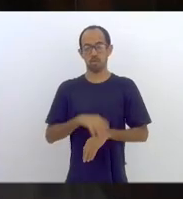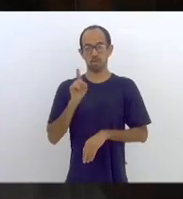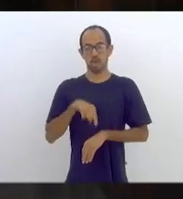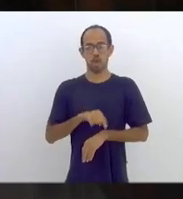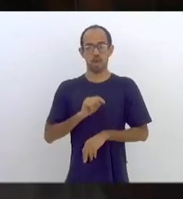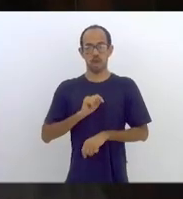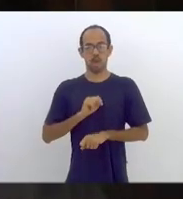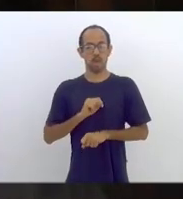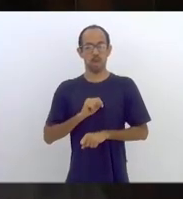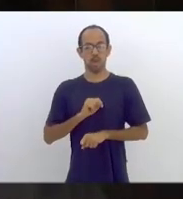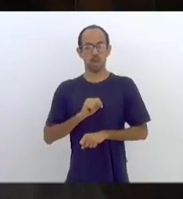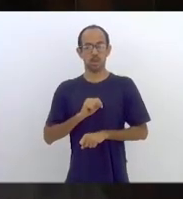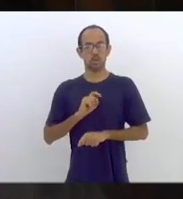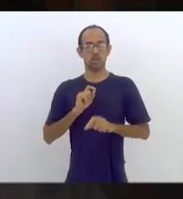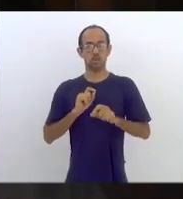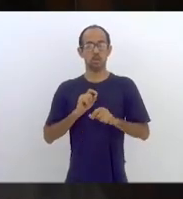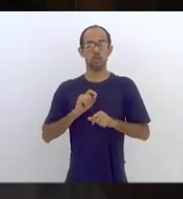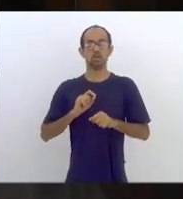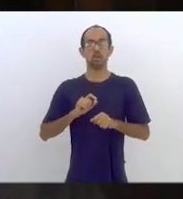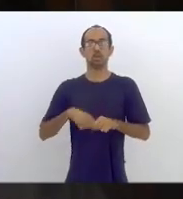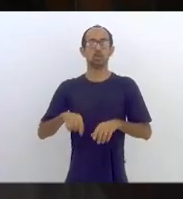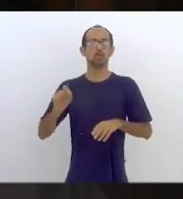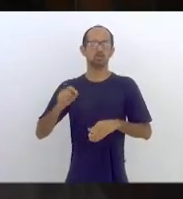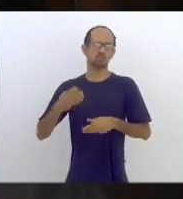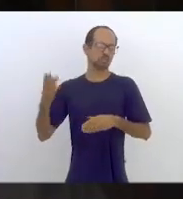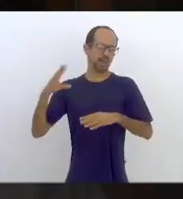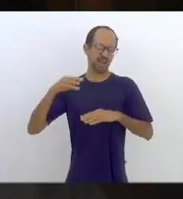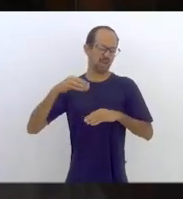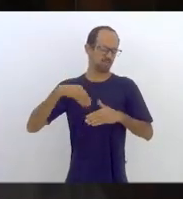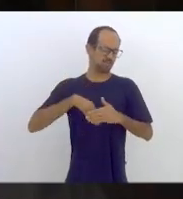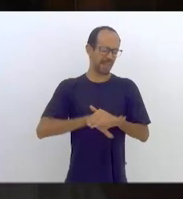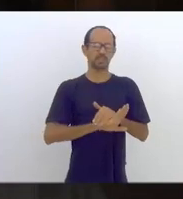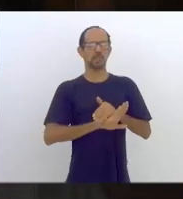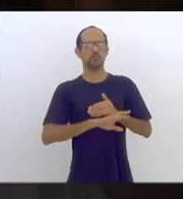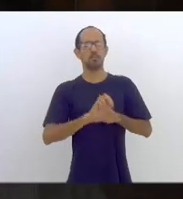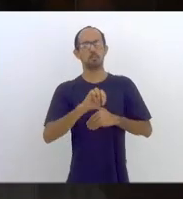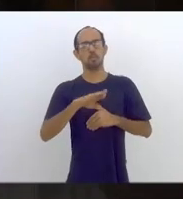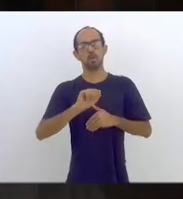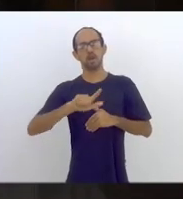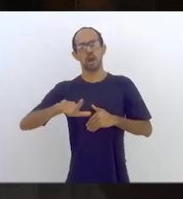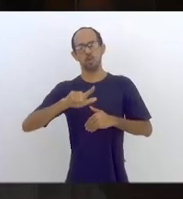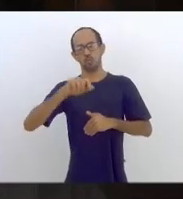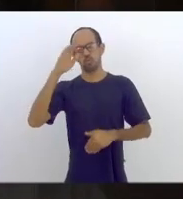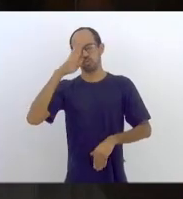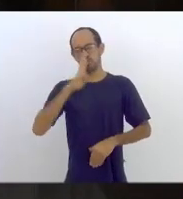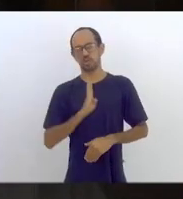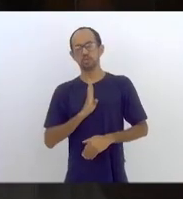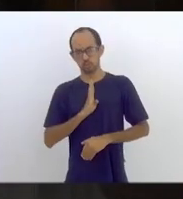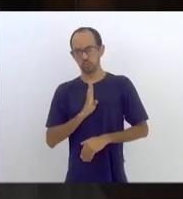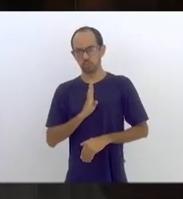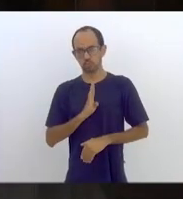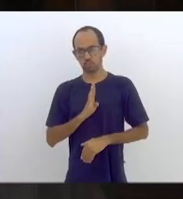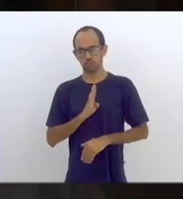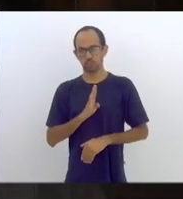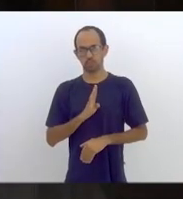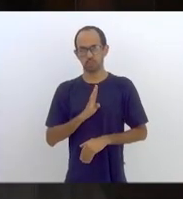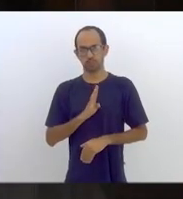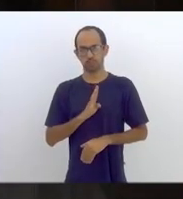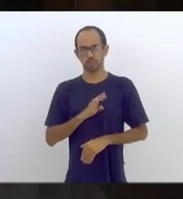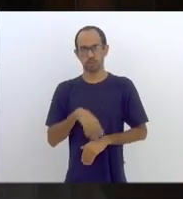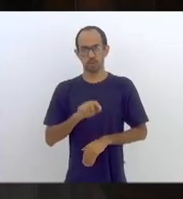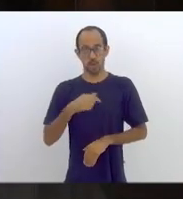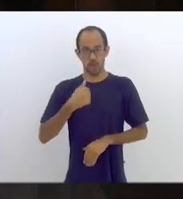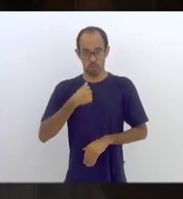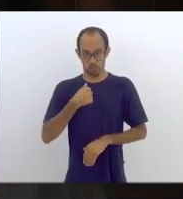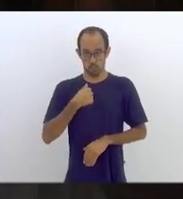volta a dizer uma reserva moral desse país de modo que o de